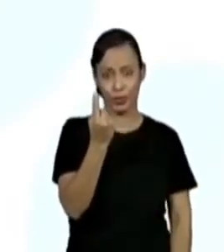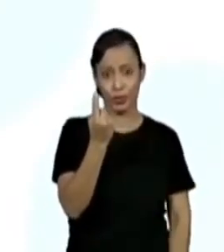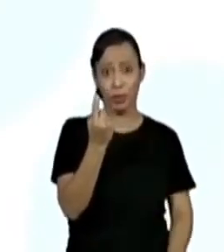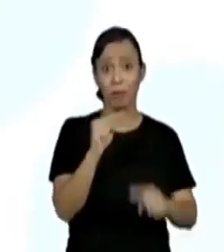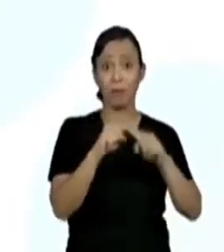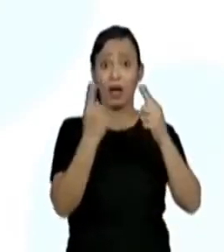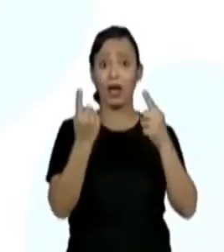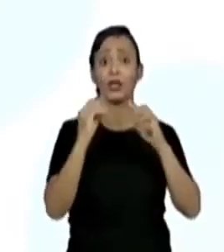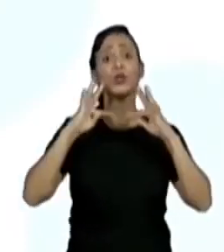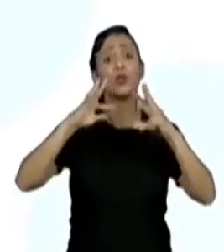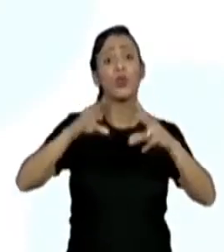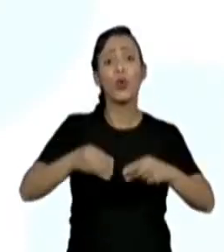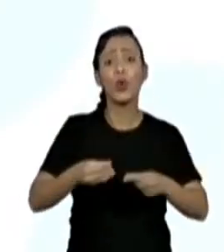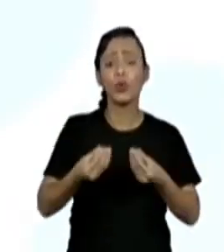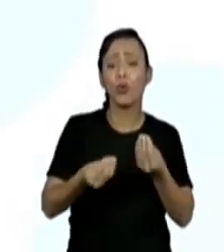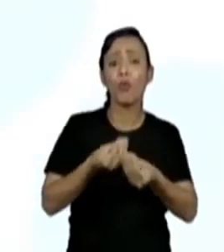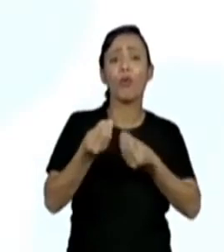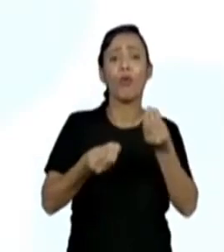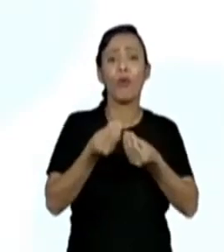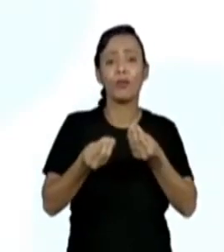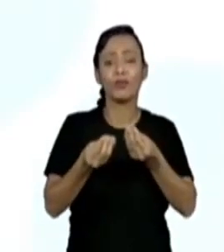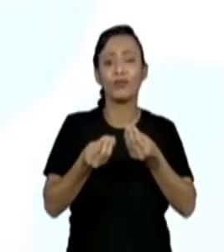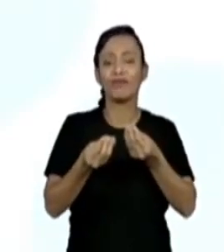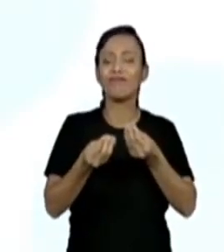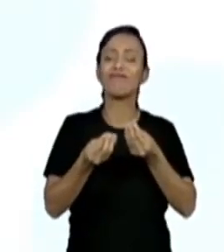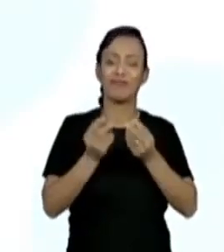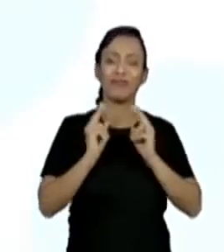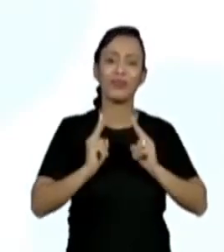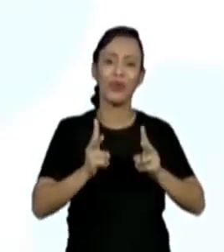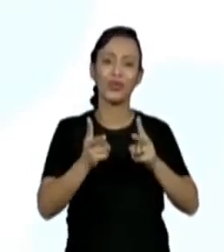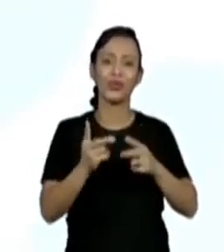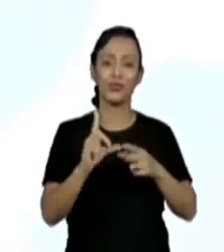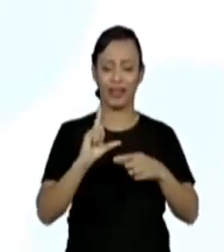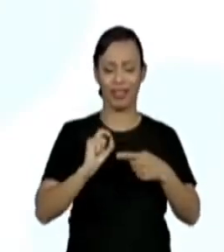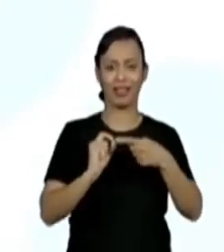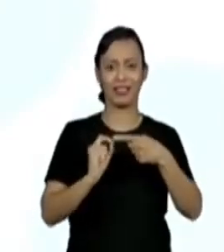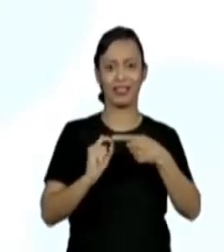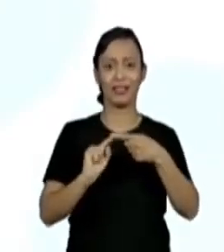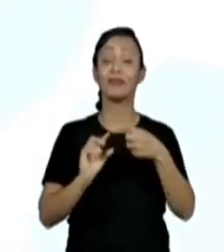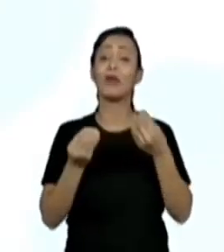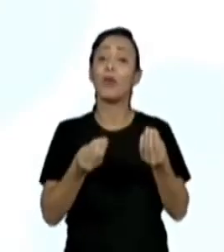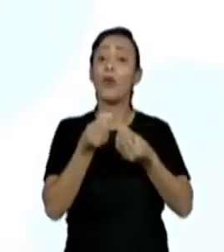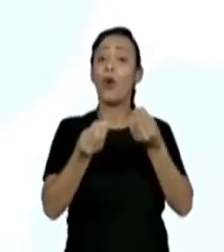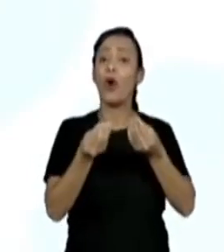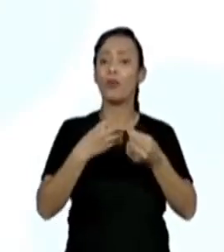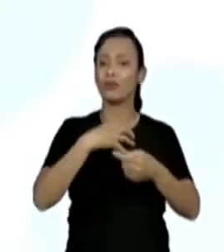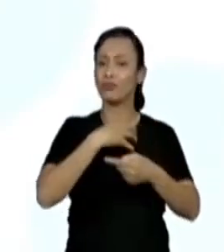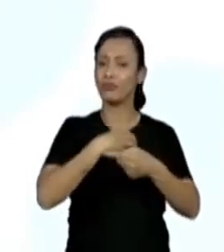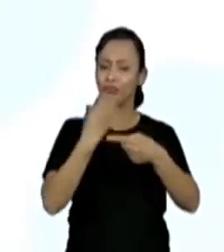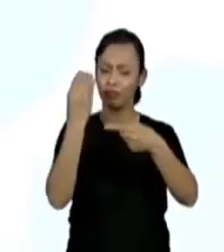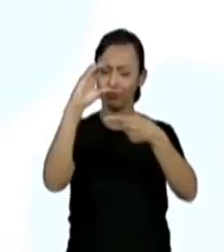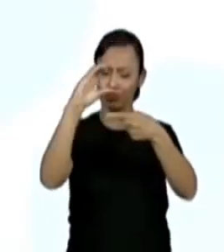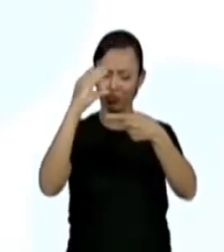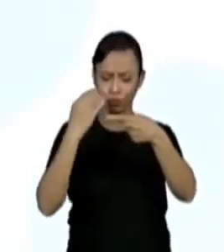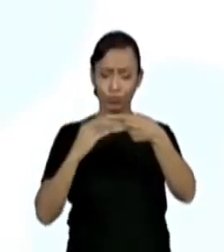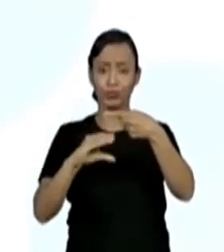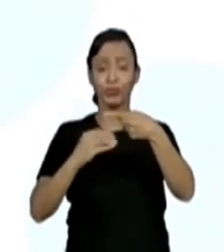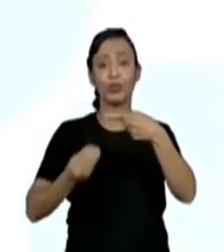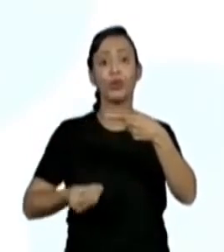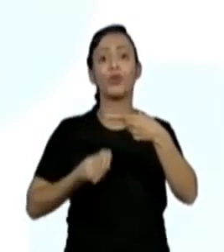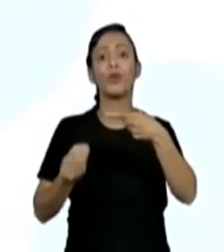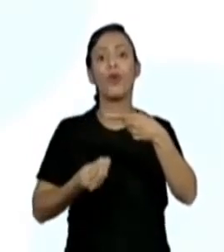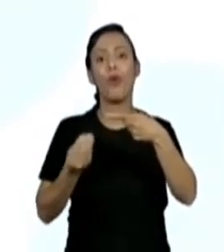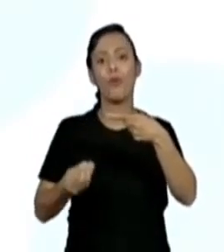todo e o todo nesse caso está dividido em 10 partes então a fração que eu vou utilizar